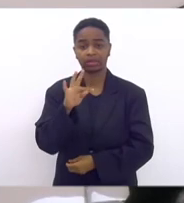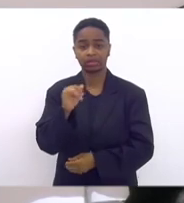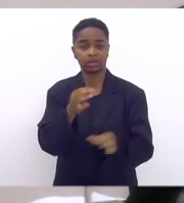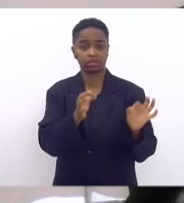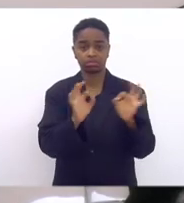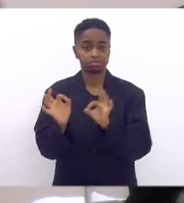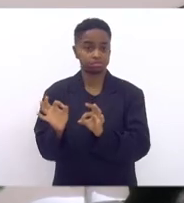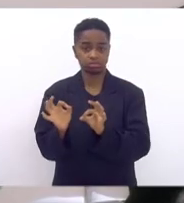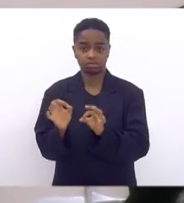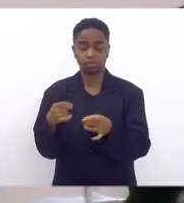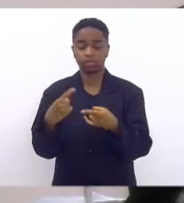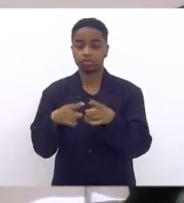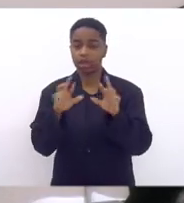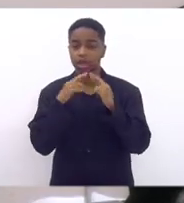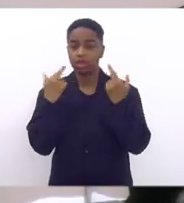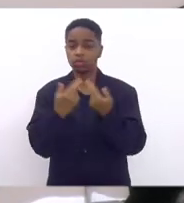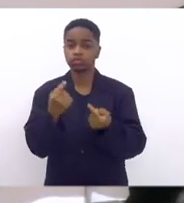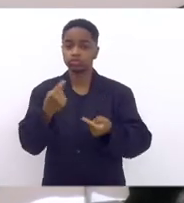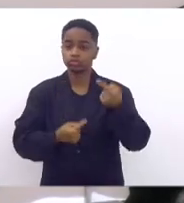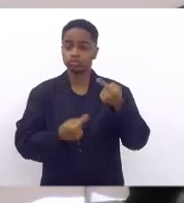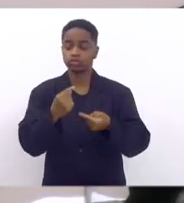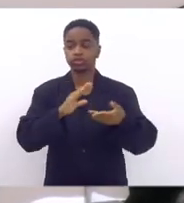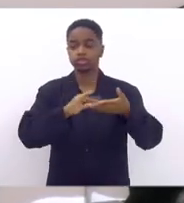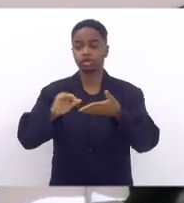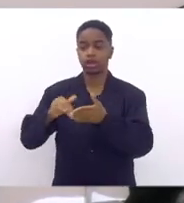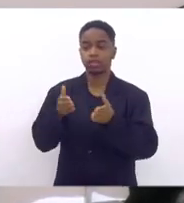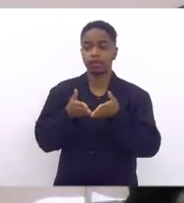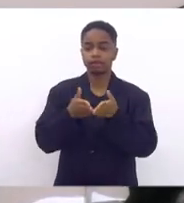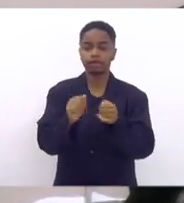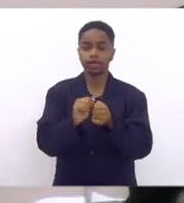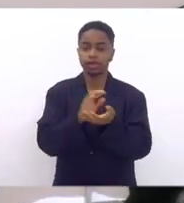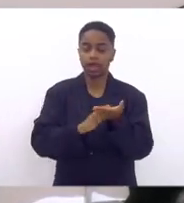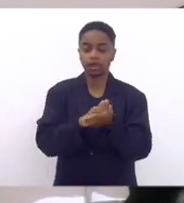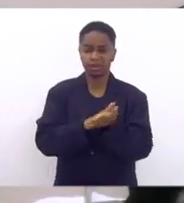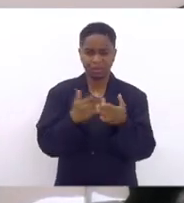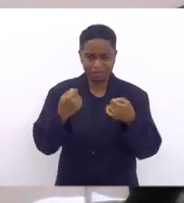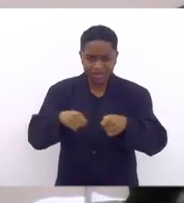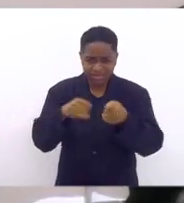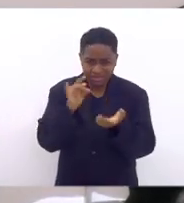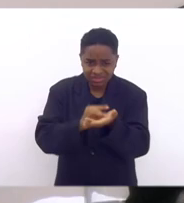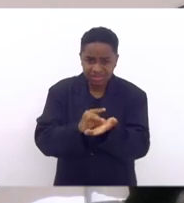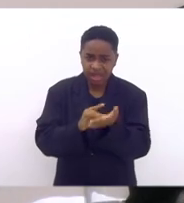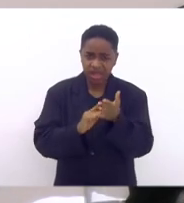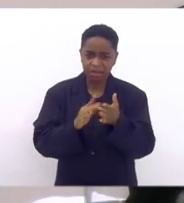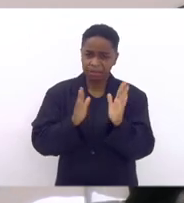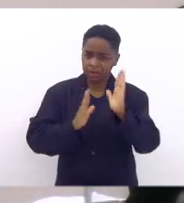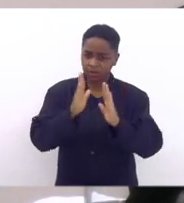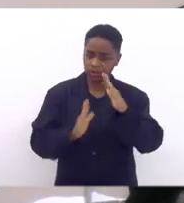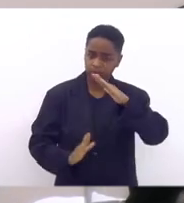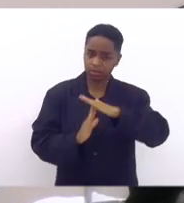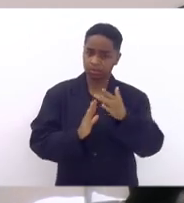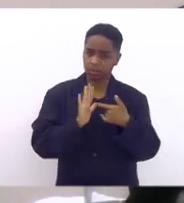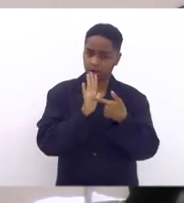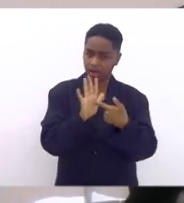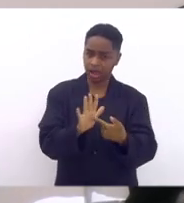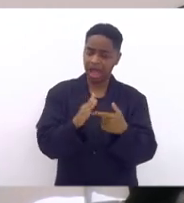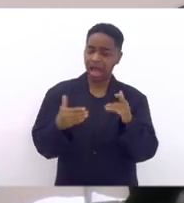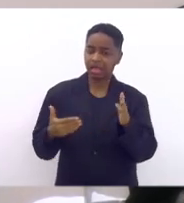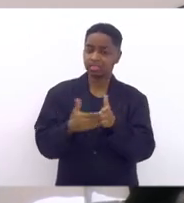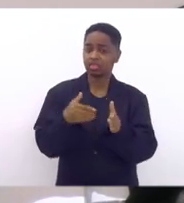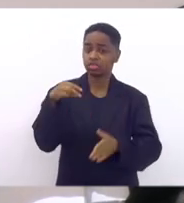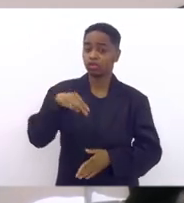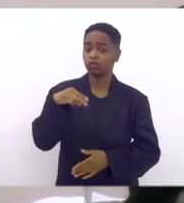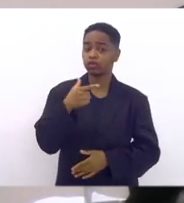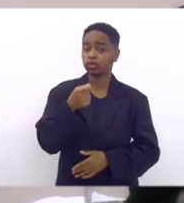das reuniões que para discutir a retirada dessas embarcações Será que precisa o prazo para retirar essas embarcações é até